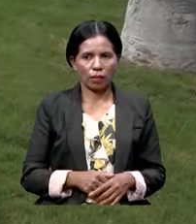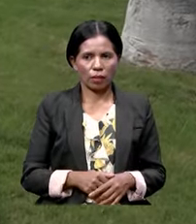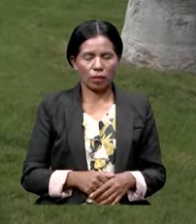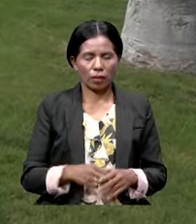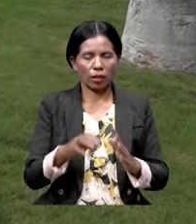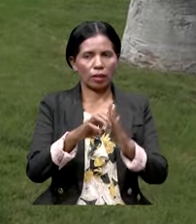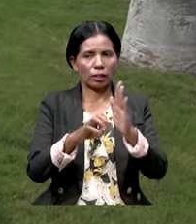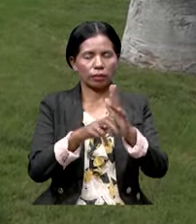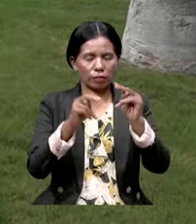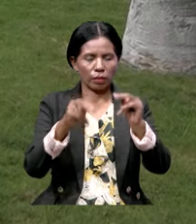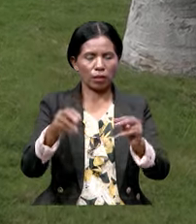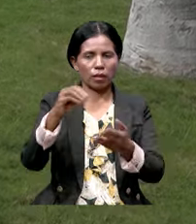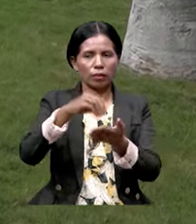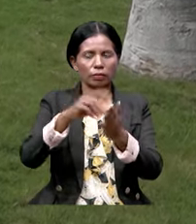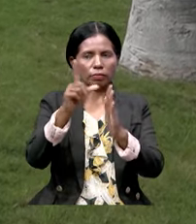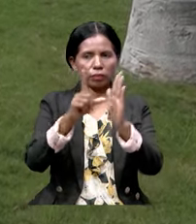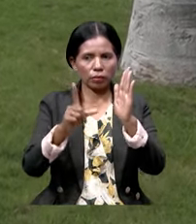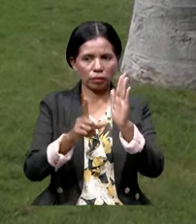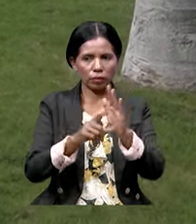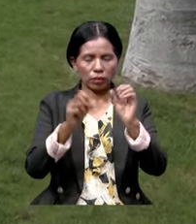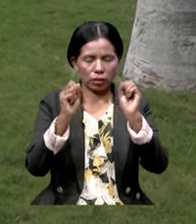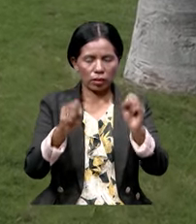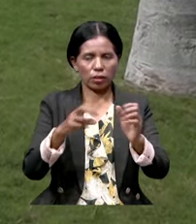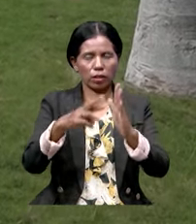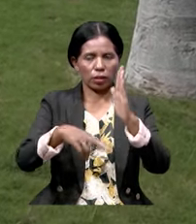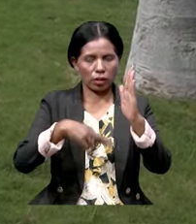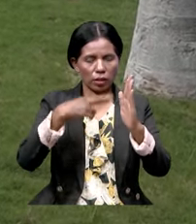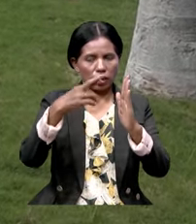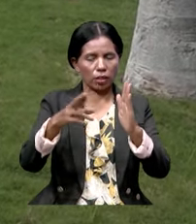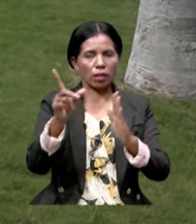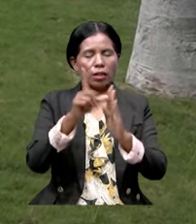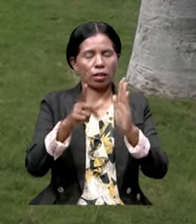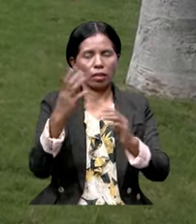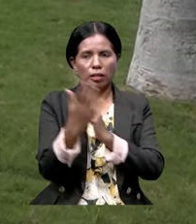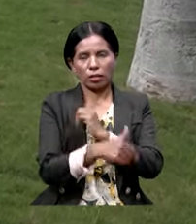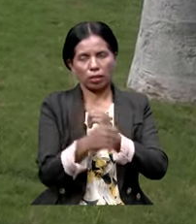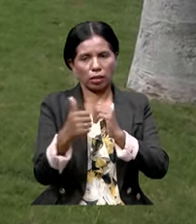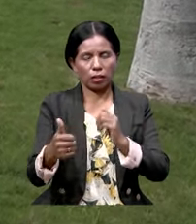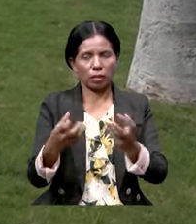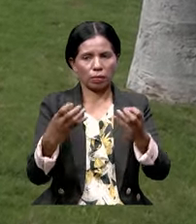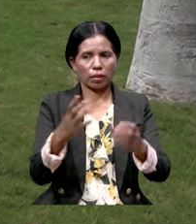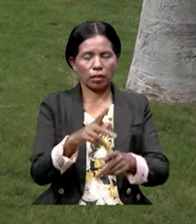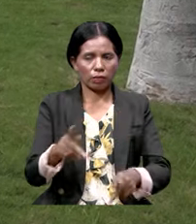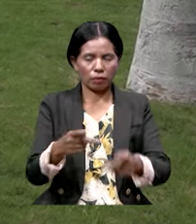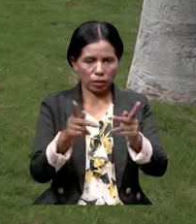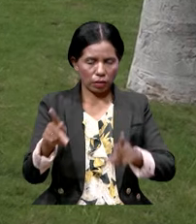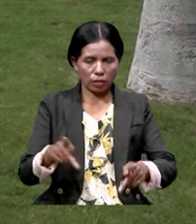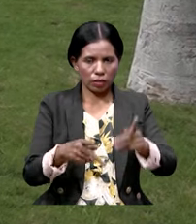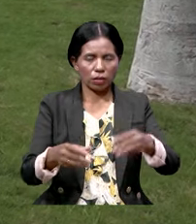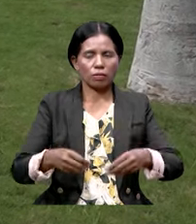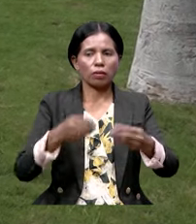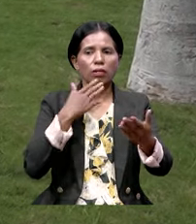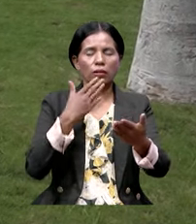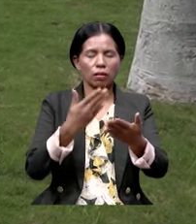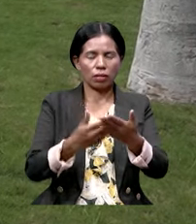Estado precisa criar decreto rei Ruma, atu regula liang estrangeiro sira, nebe domina e espaço público, hodi fobibang